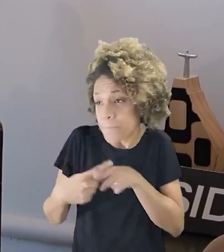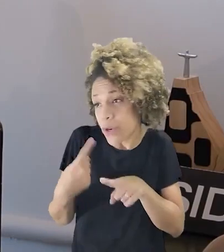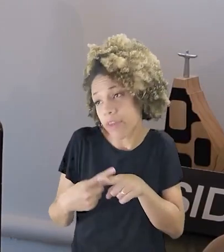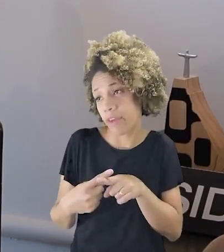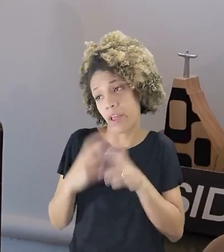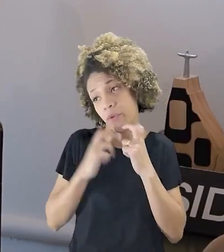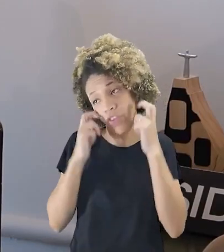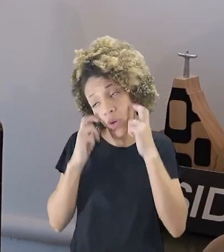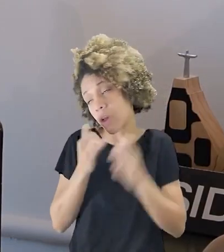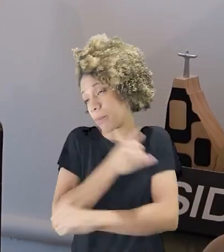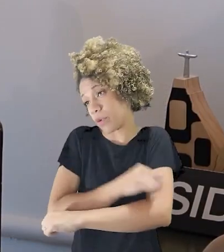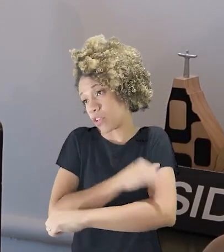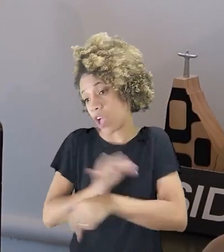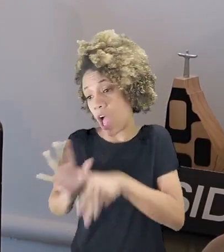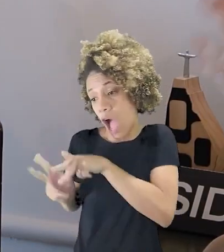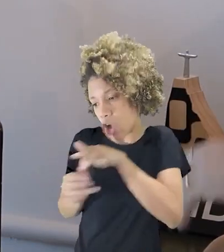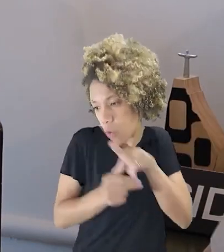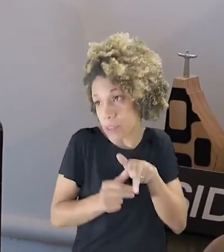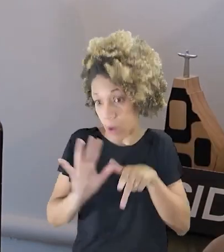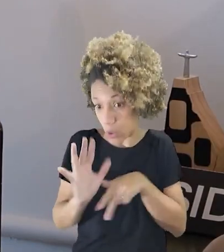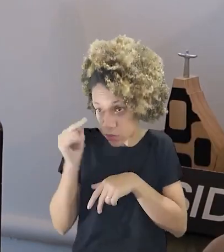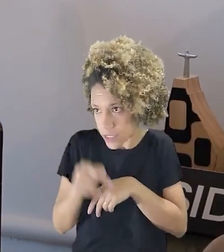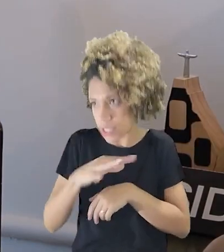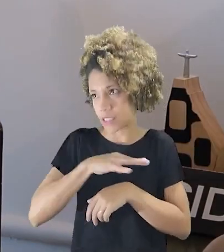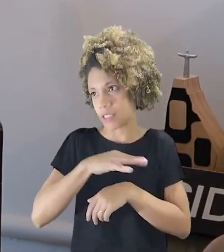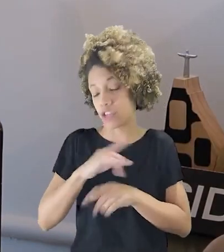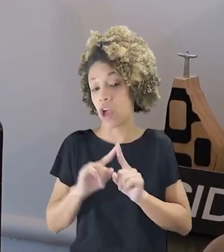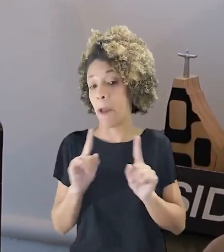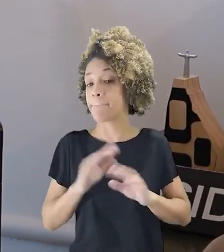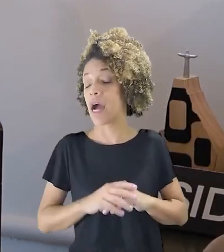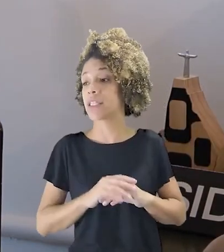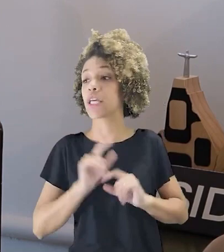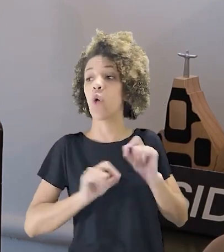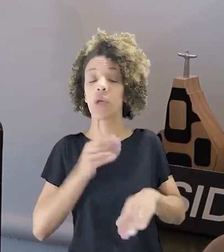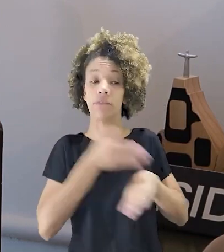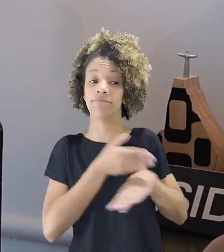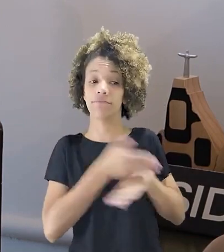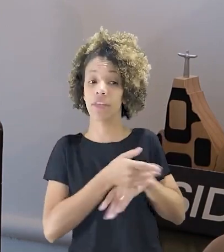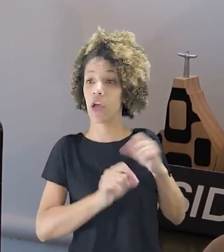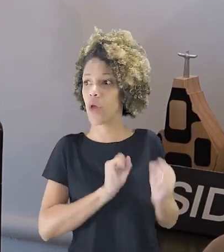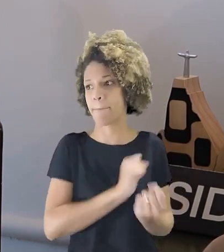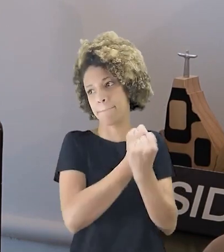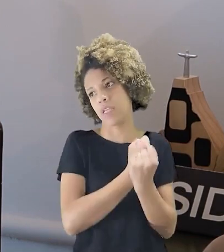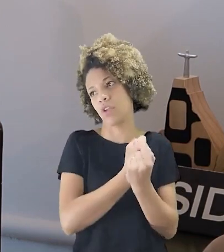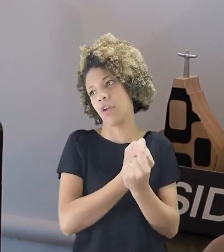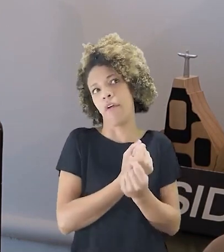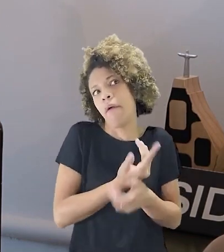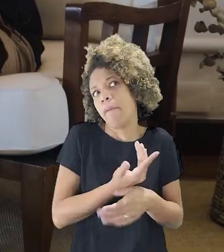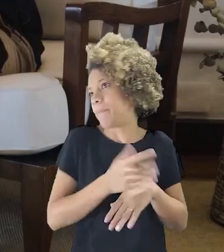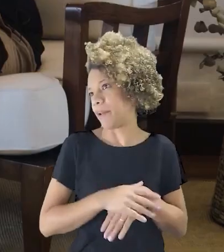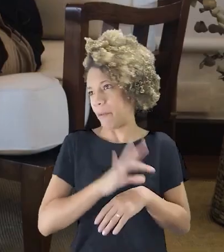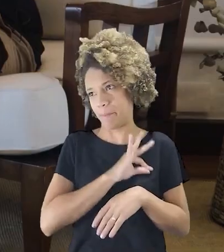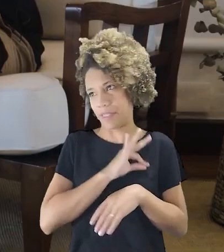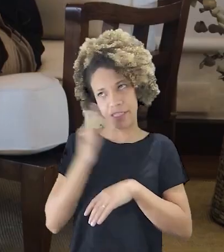uma vergonha para o Rio de Janeiro. A corrupção acontecia aqui, mas os atores envolvidos na corrupção eram presos pela Polícia Federal. É como